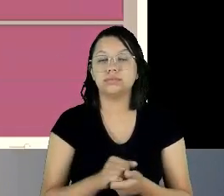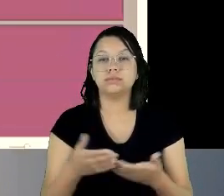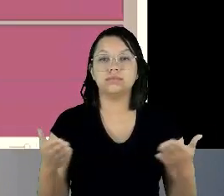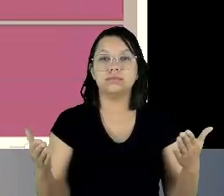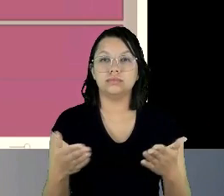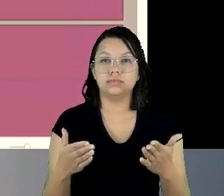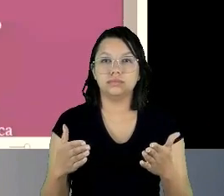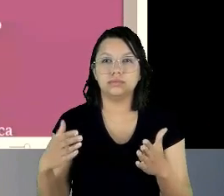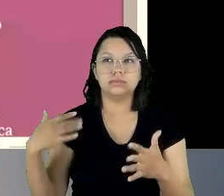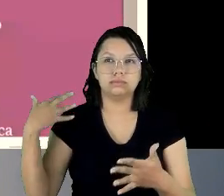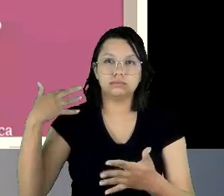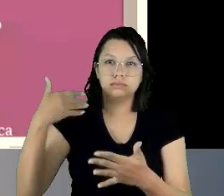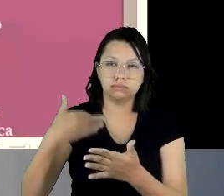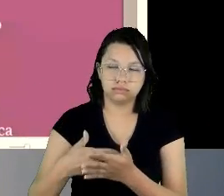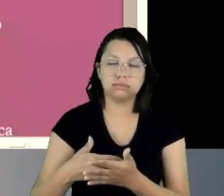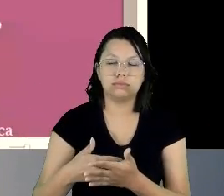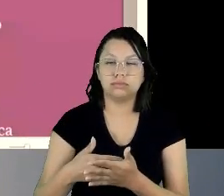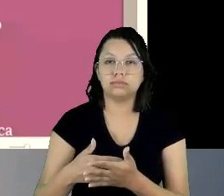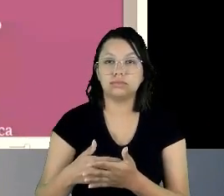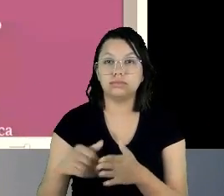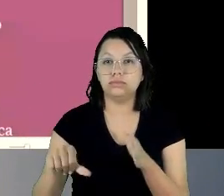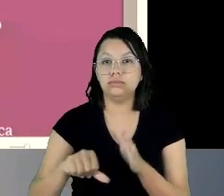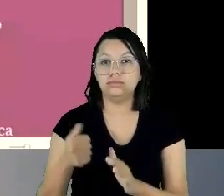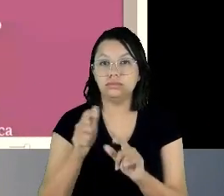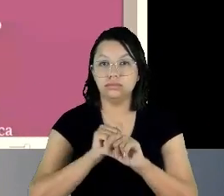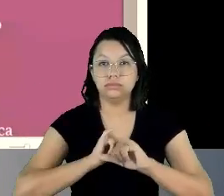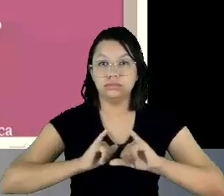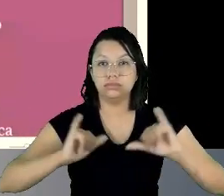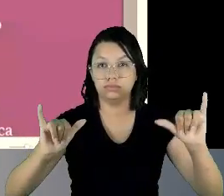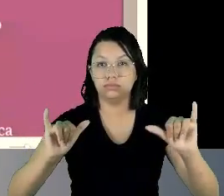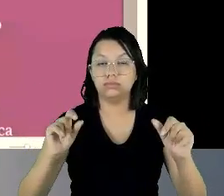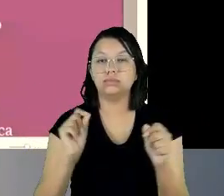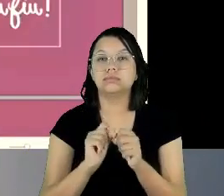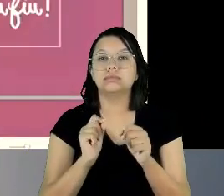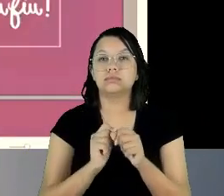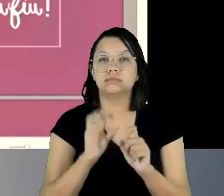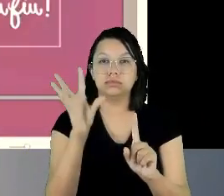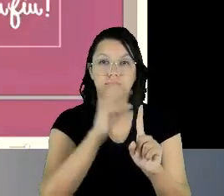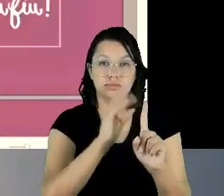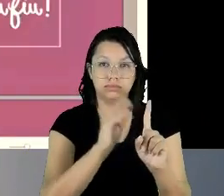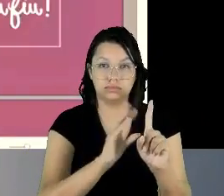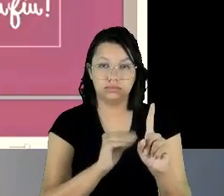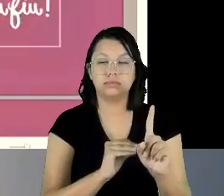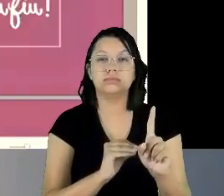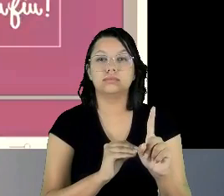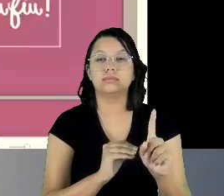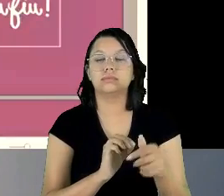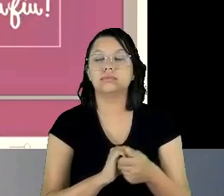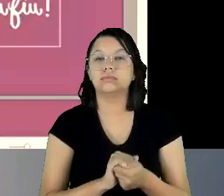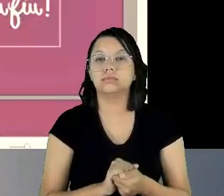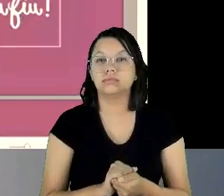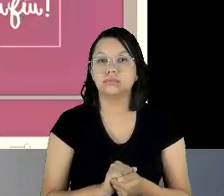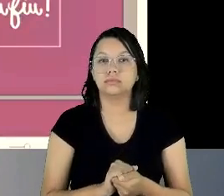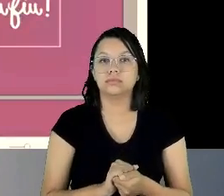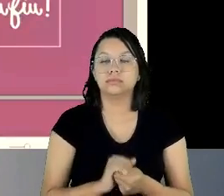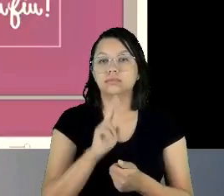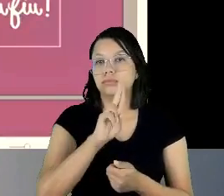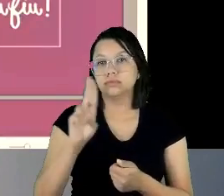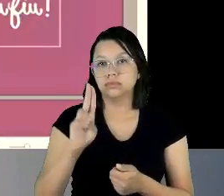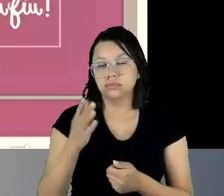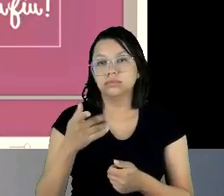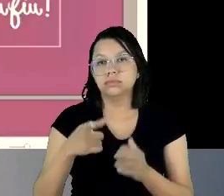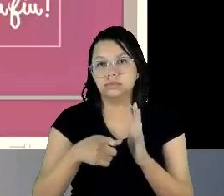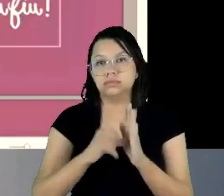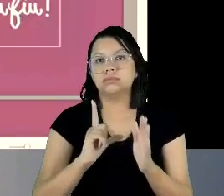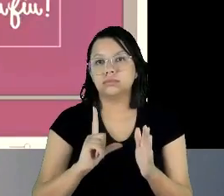Nessa nossa trajetória, as primeiras campanhas de assédio, que era como a gente nomeava e